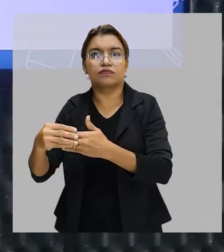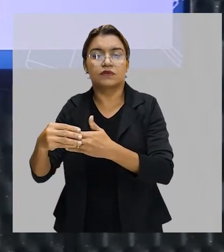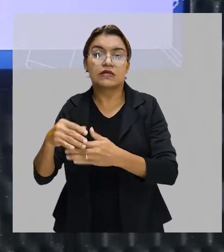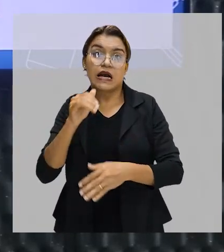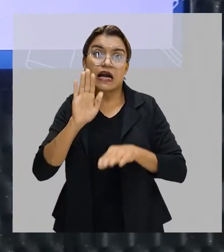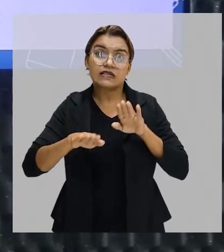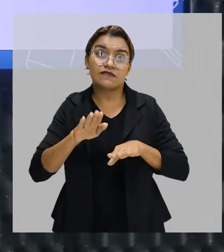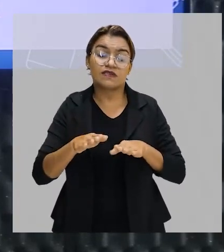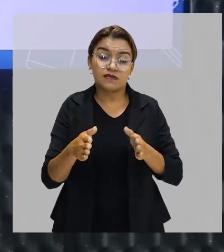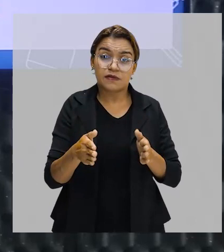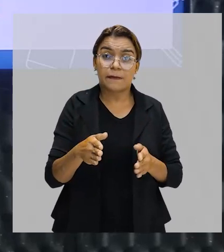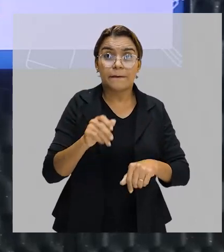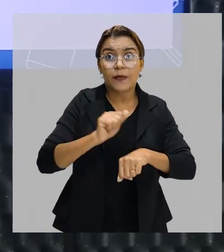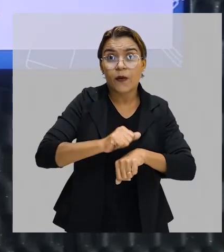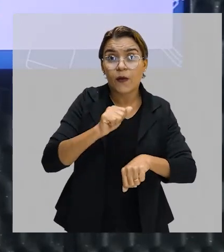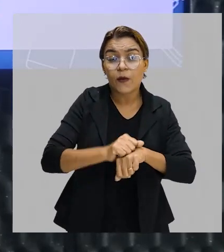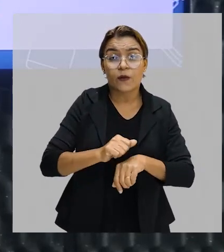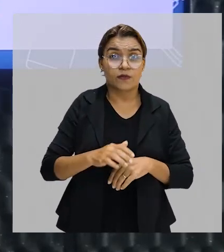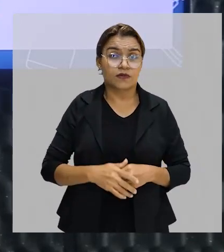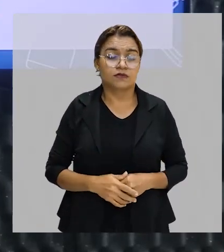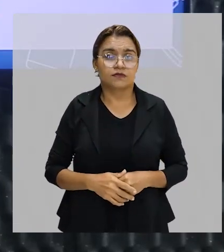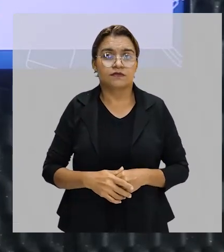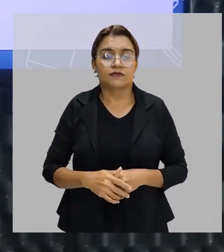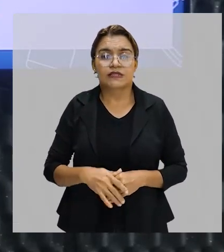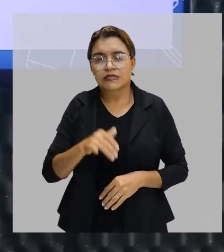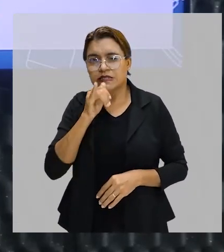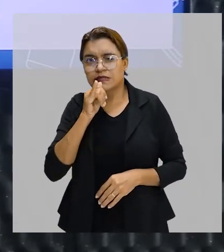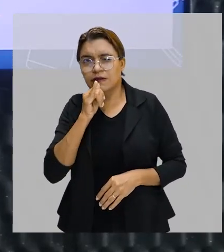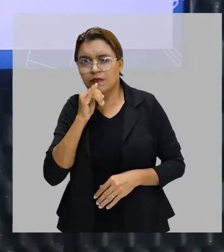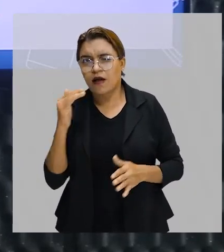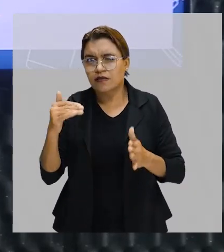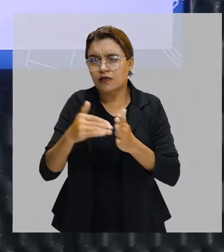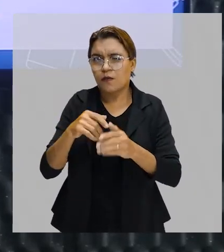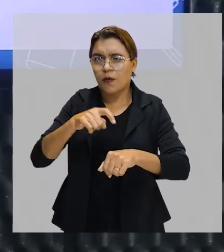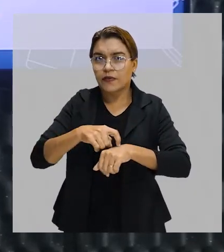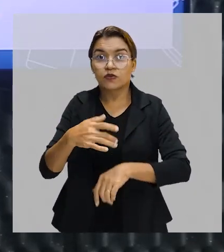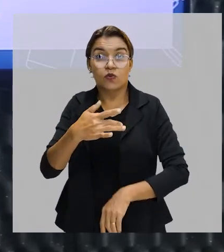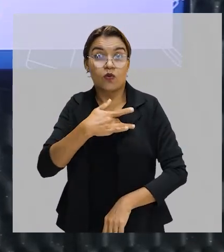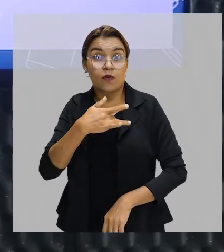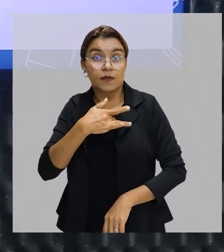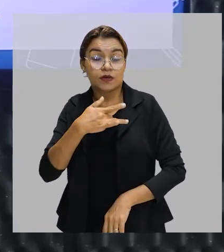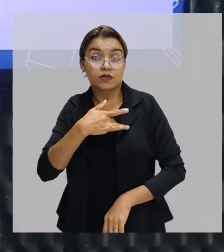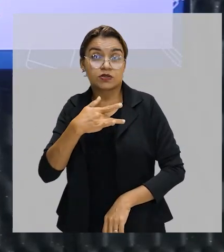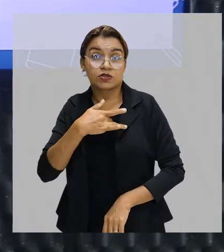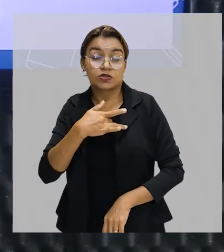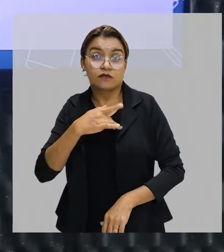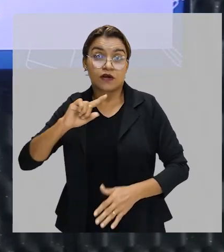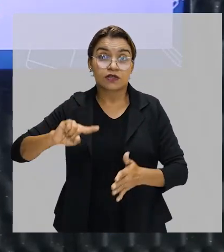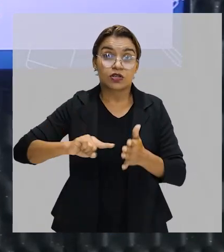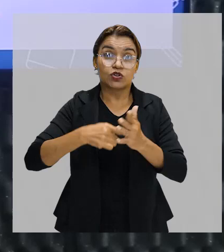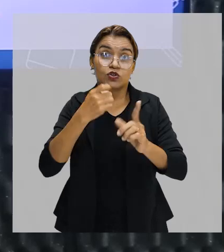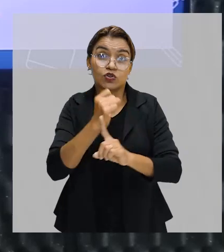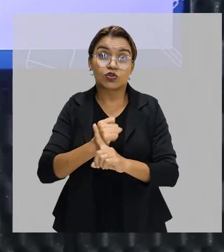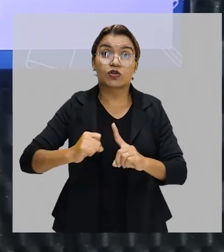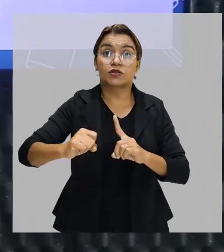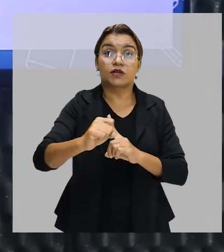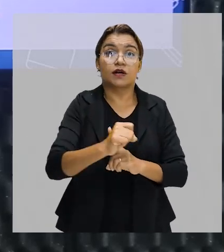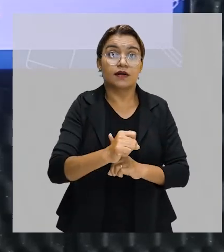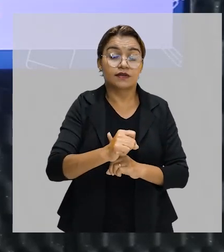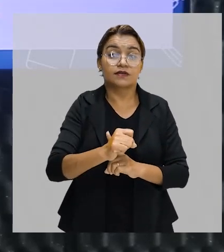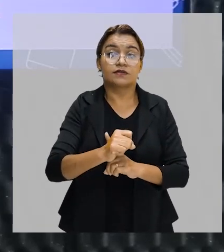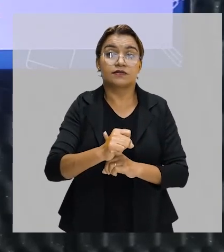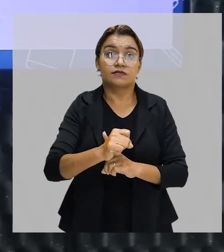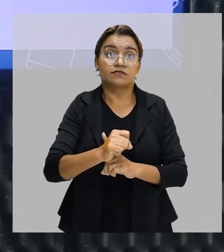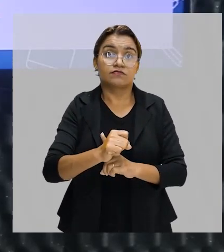miséria. Porque até o romantismo, essas denúncias sociais, elas ficavam, ó,